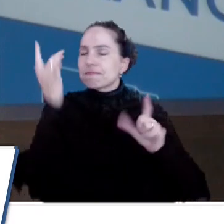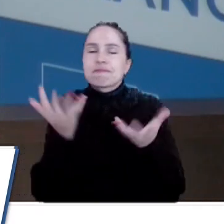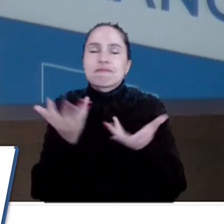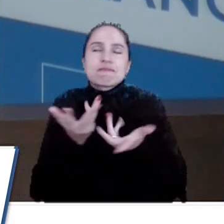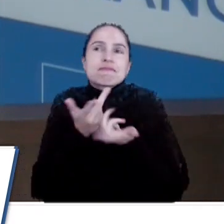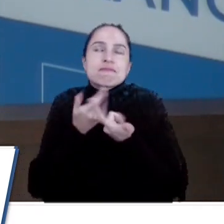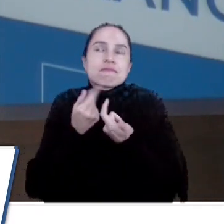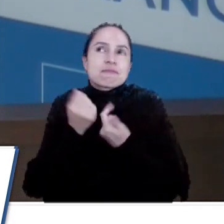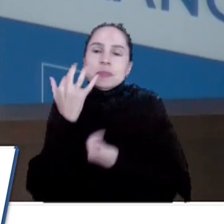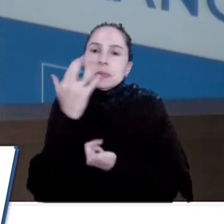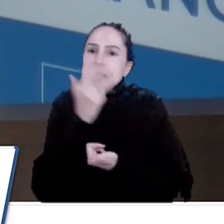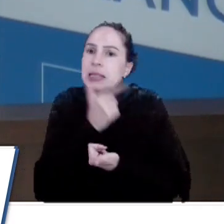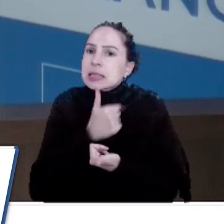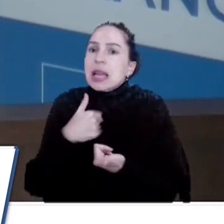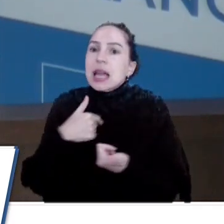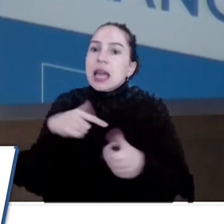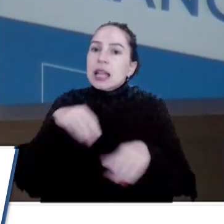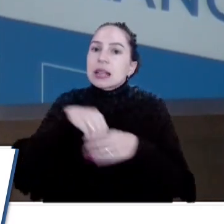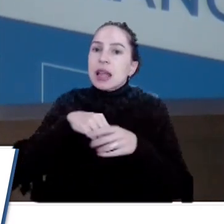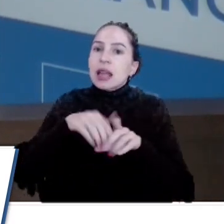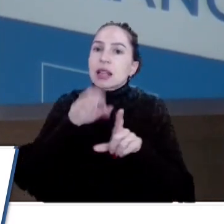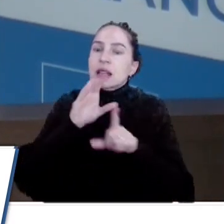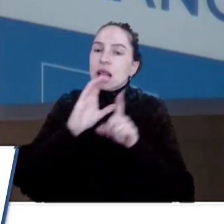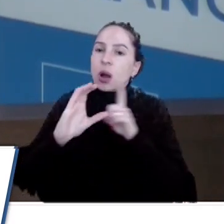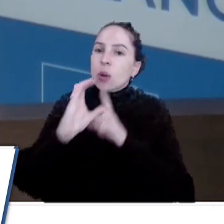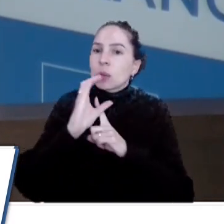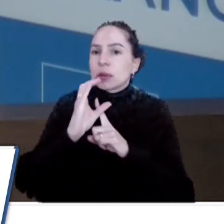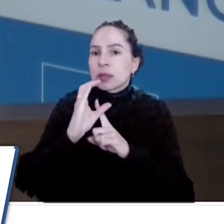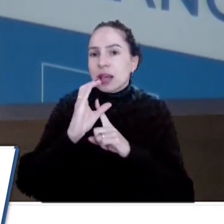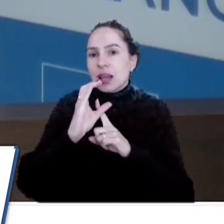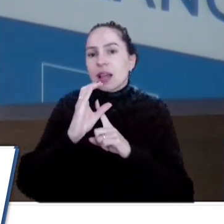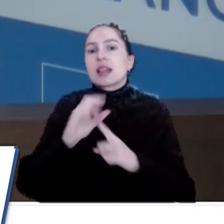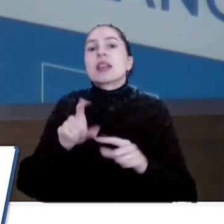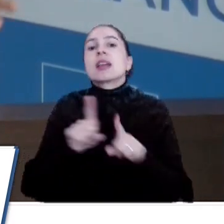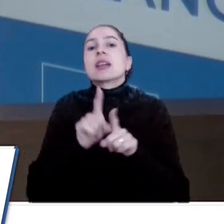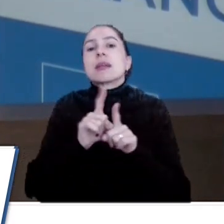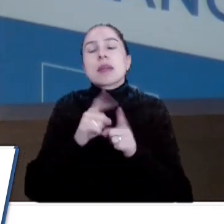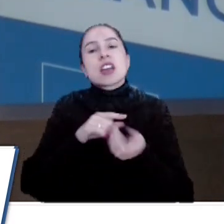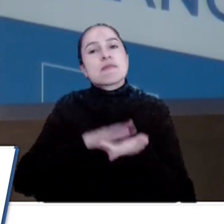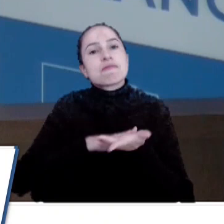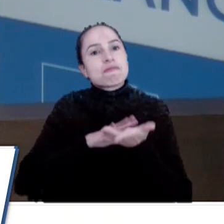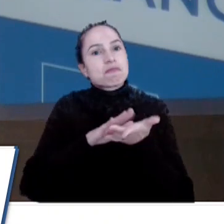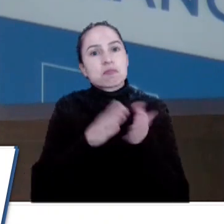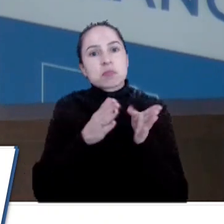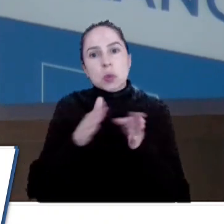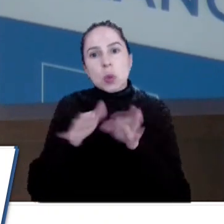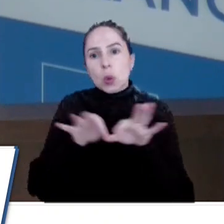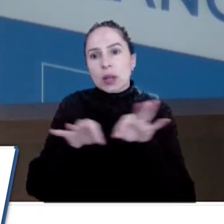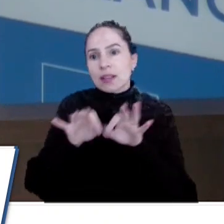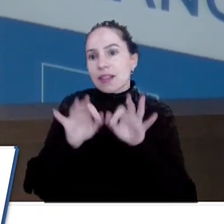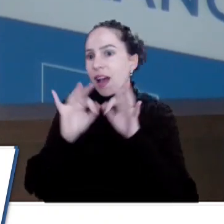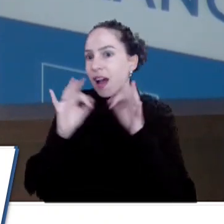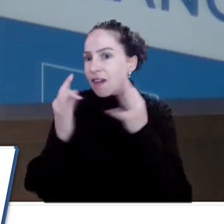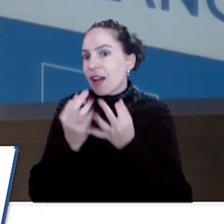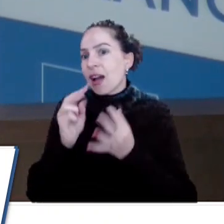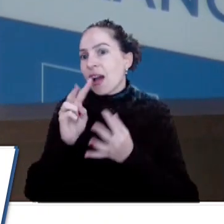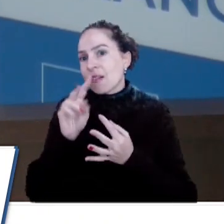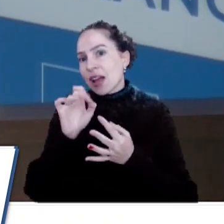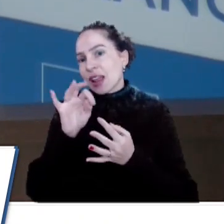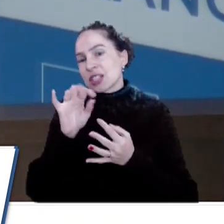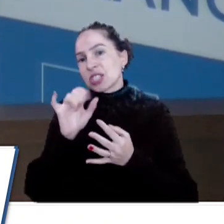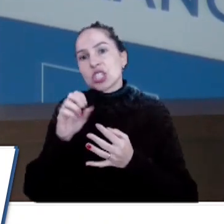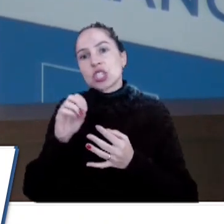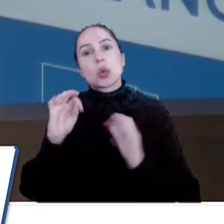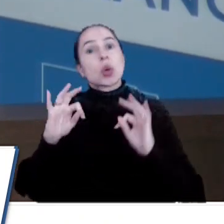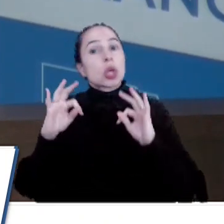e fazem parte da nossa comunidade. Deixo aqui um parabéns pela organização, pela família Valentino e para todos